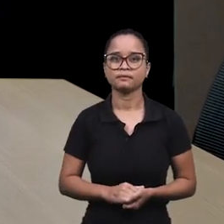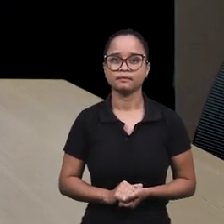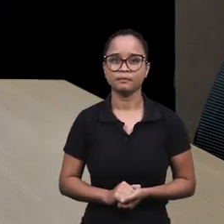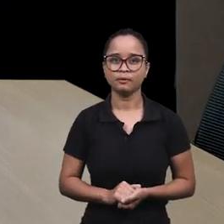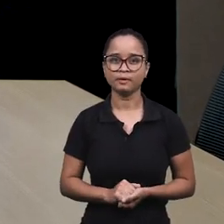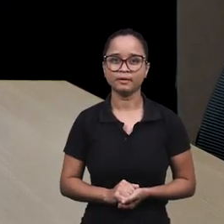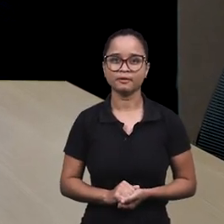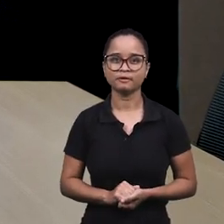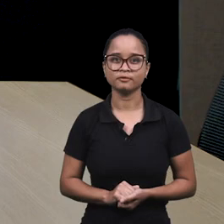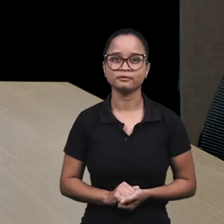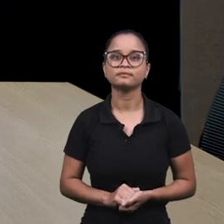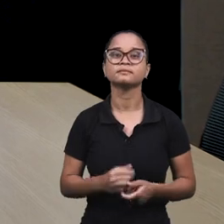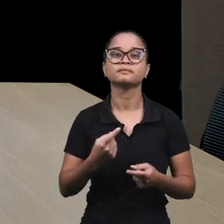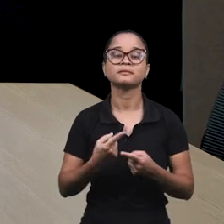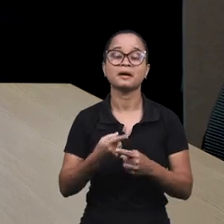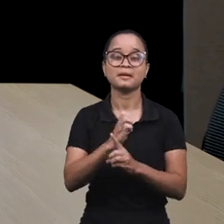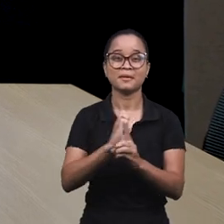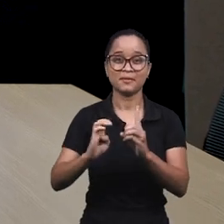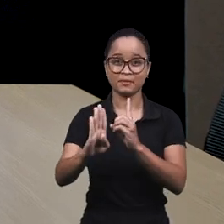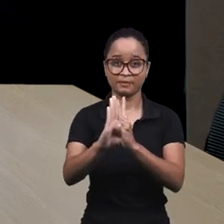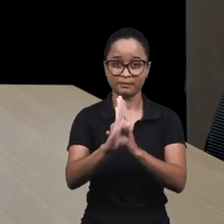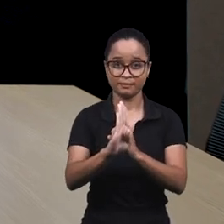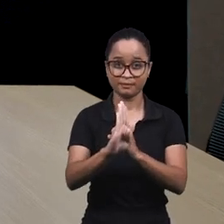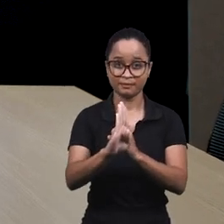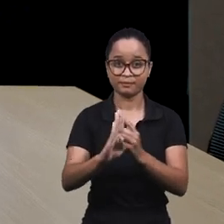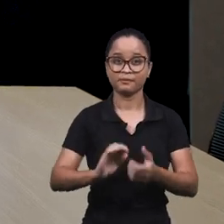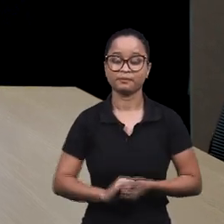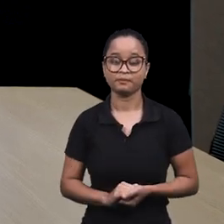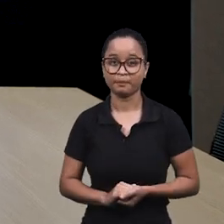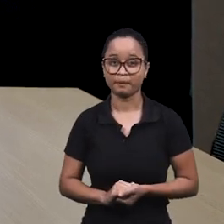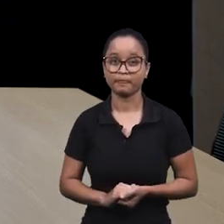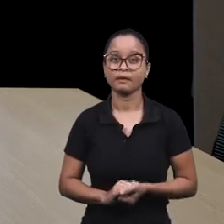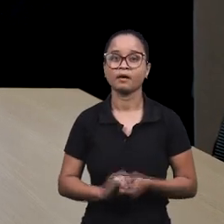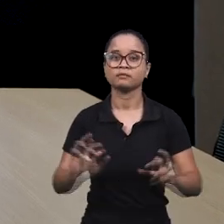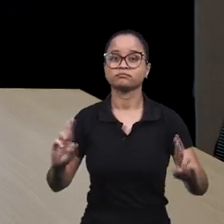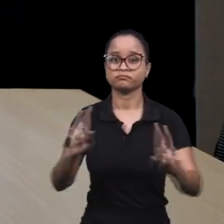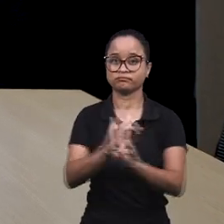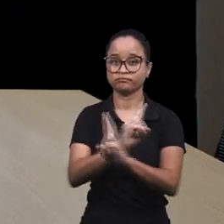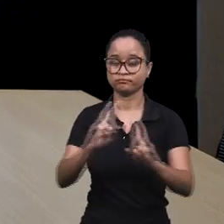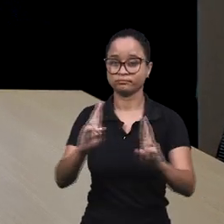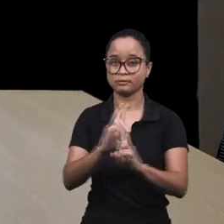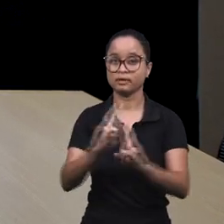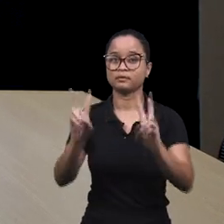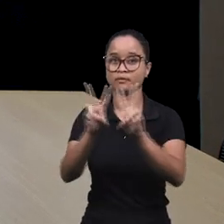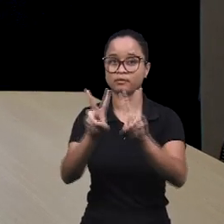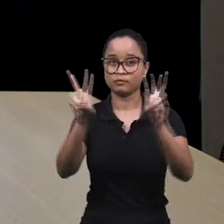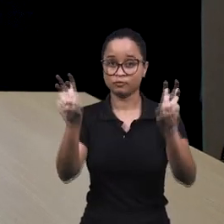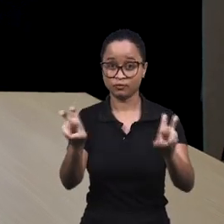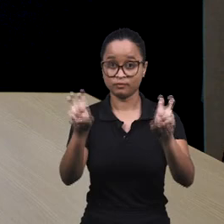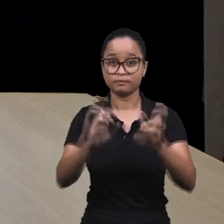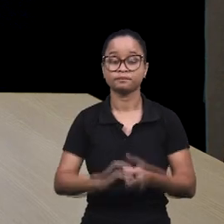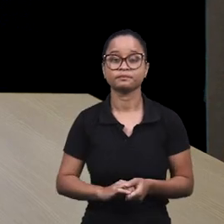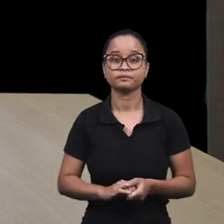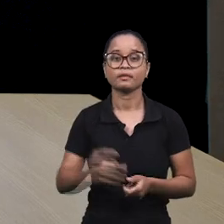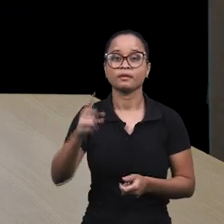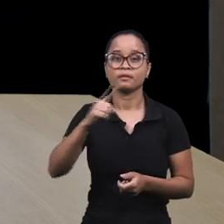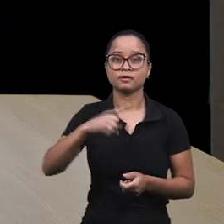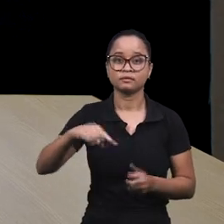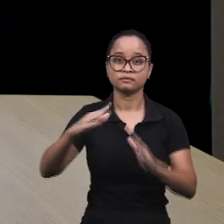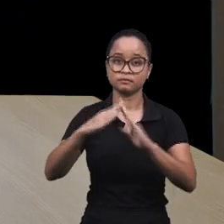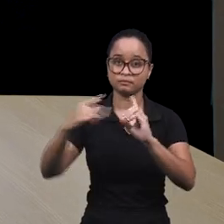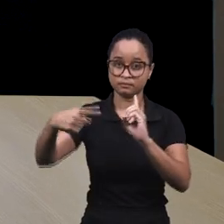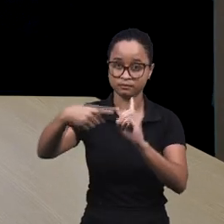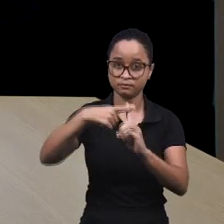da Escola Bíblica Dominical de hoje, relacionado ao assunto que temos trazido em sequência para as